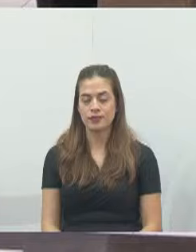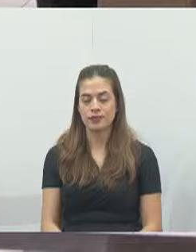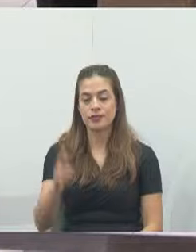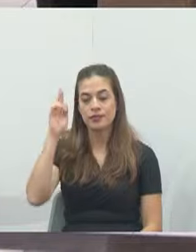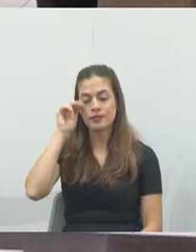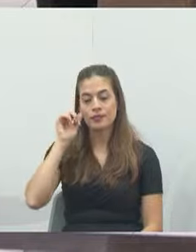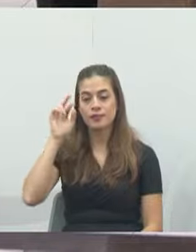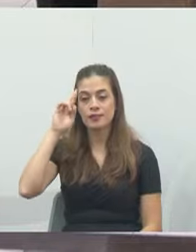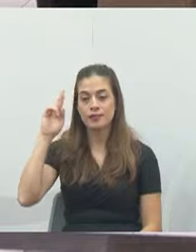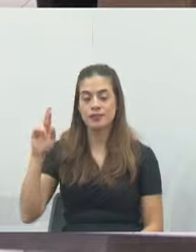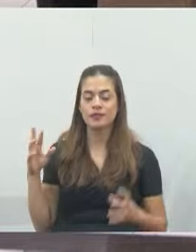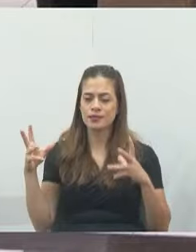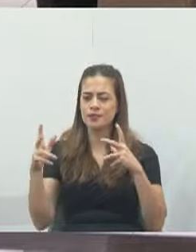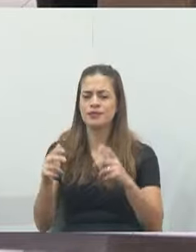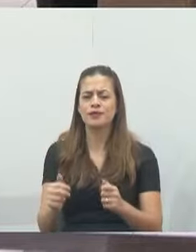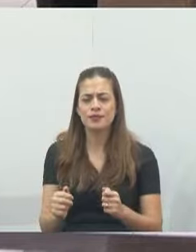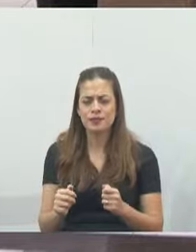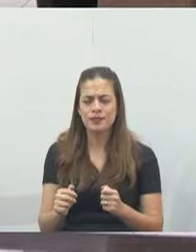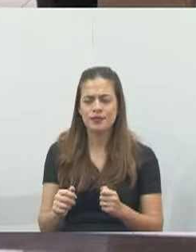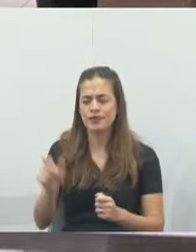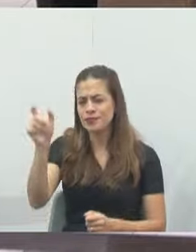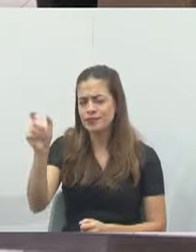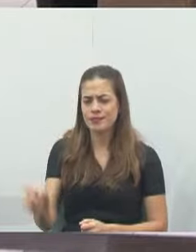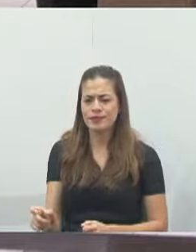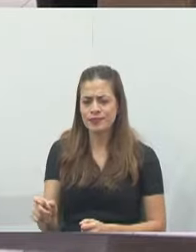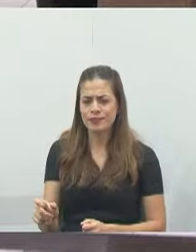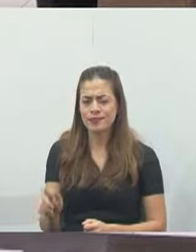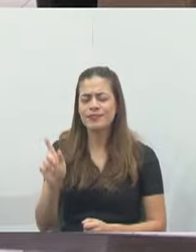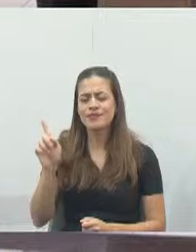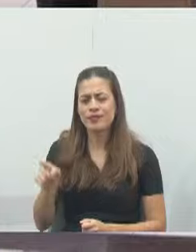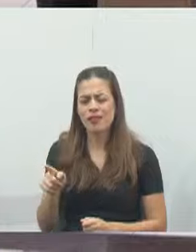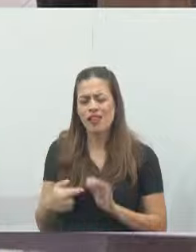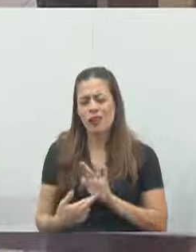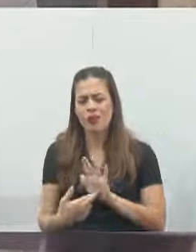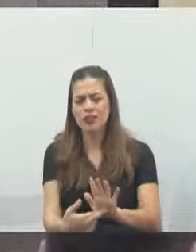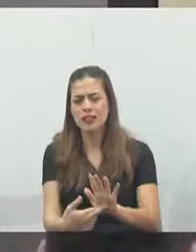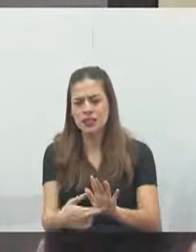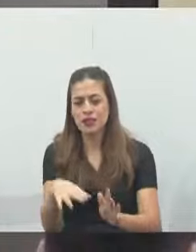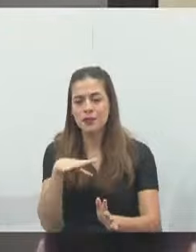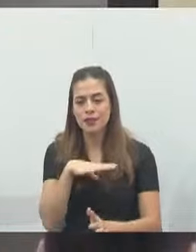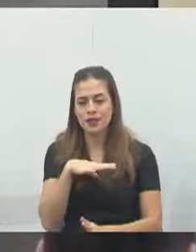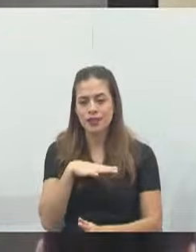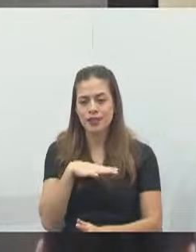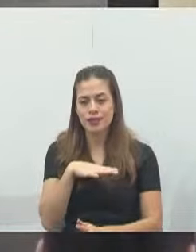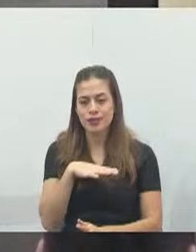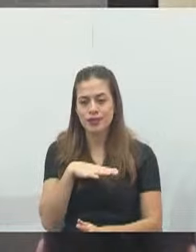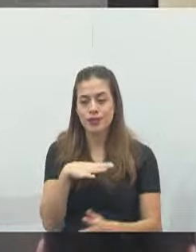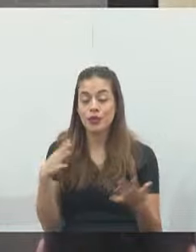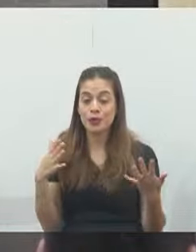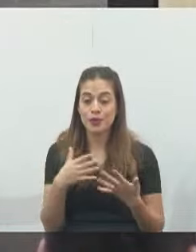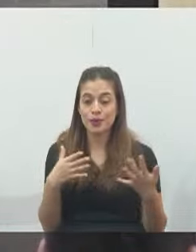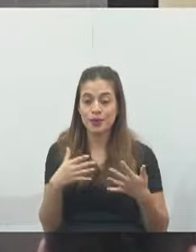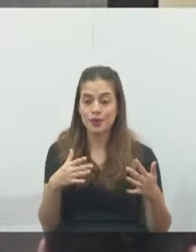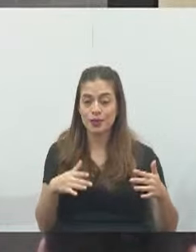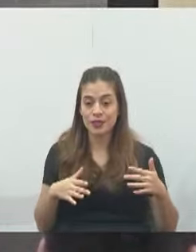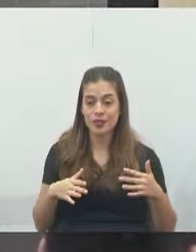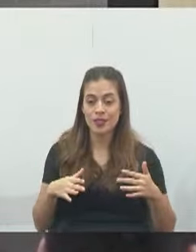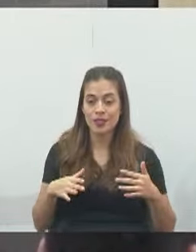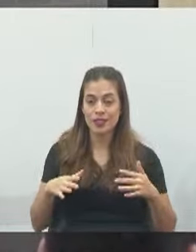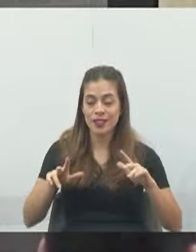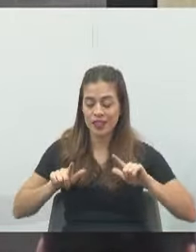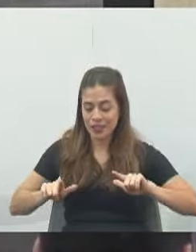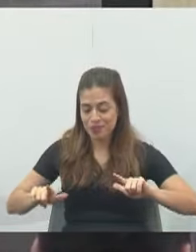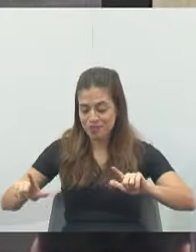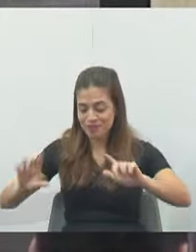Senhoras e senhores, então, por tudo o que Fabrícios Tremocô de Estipe representa para o nosso município, hoje ele recebe aqui